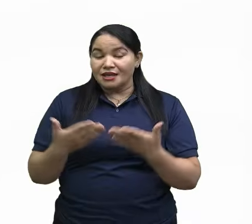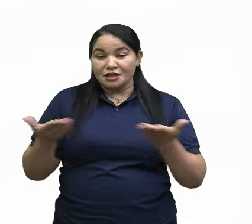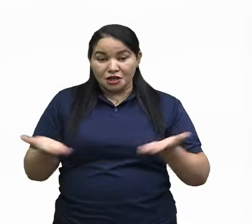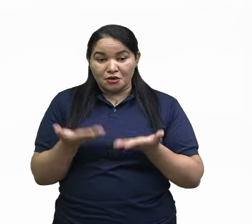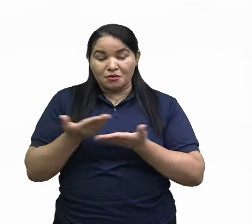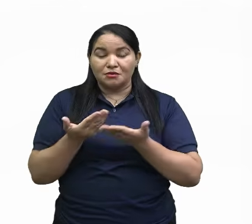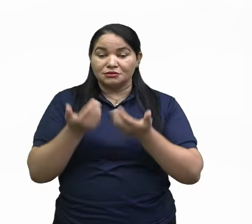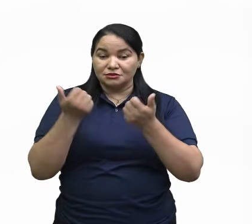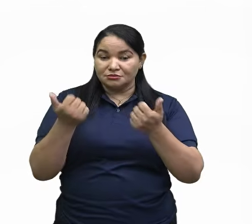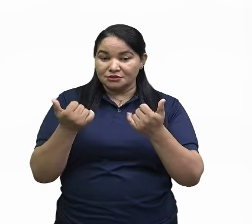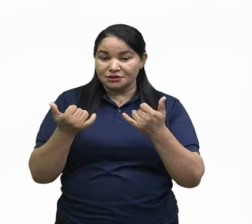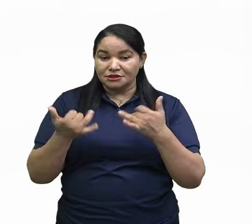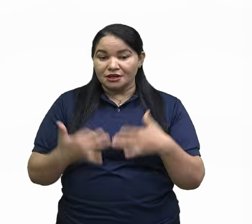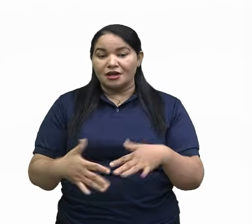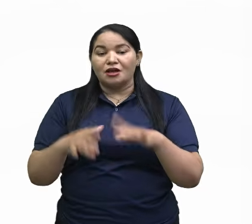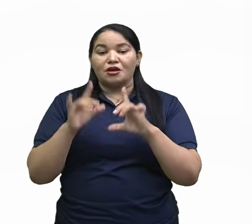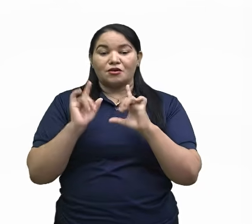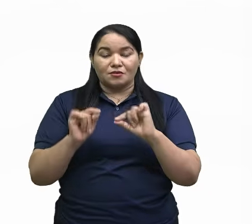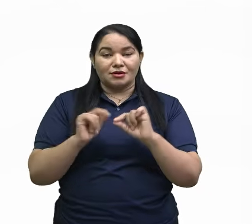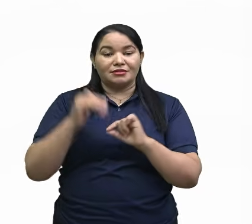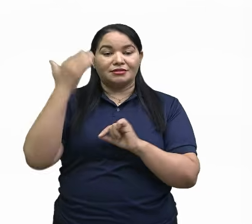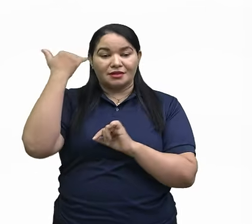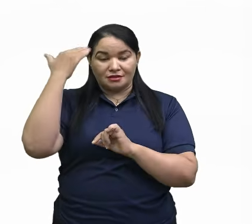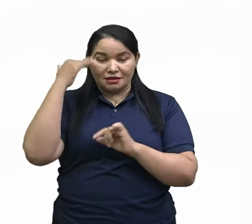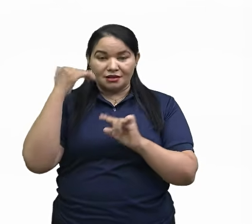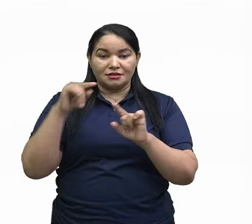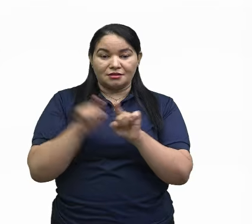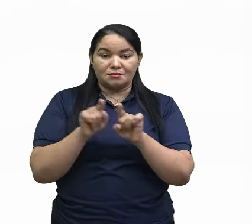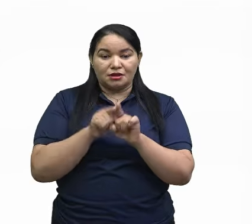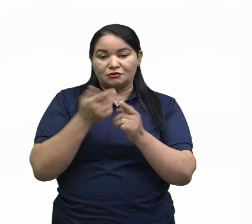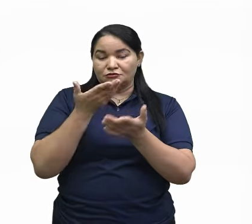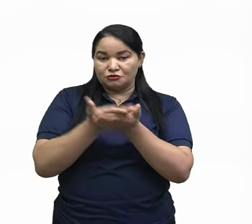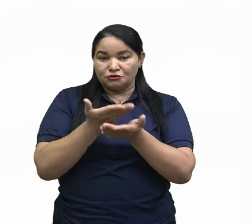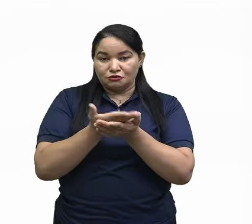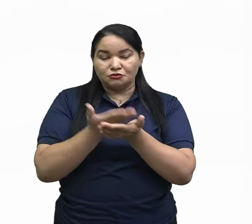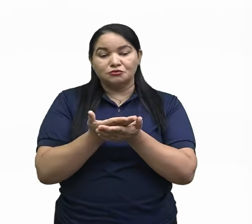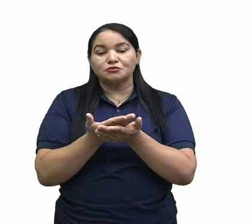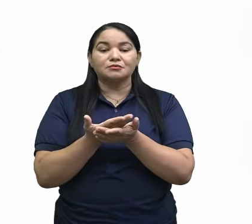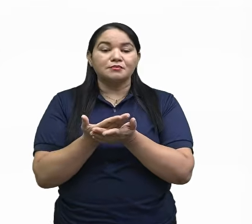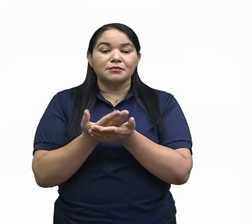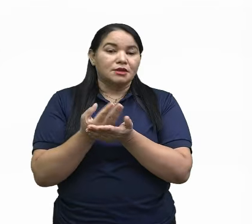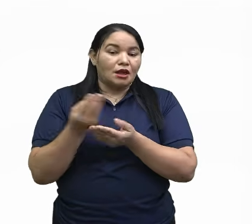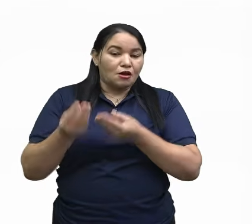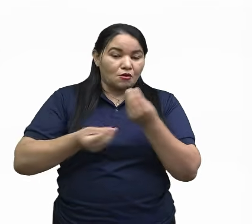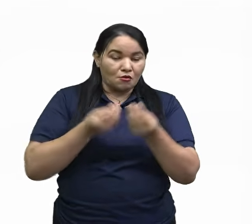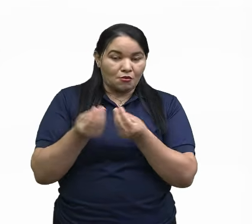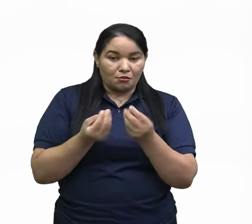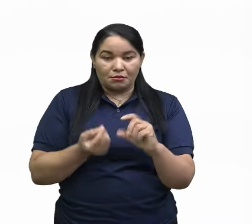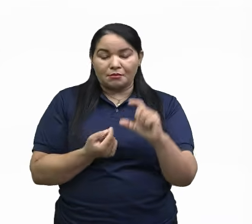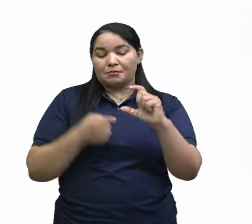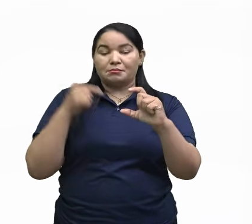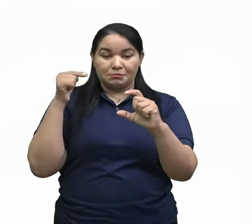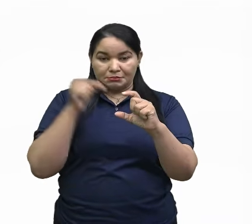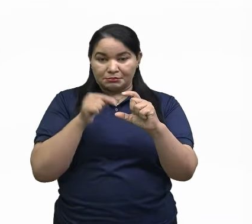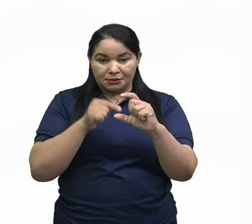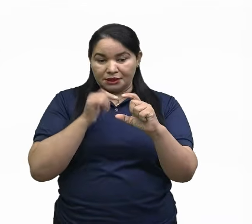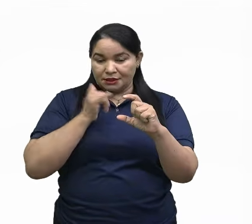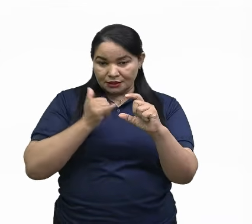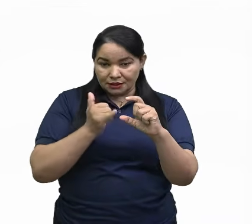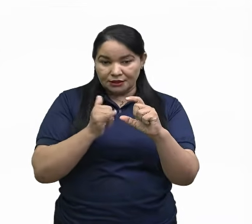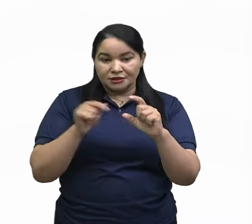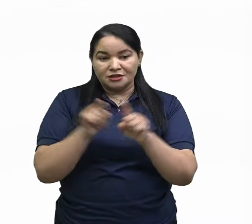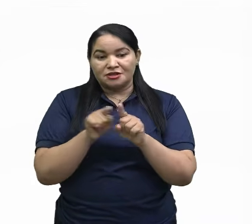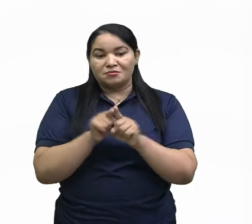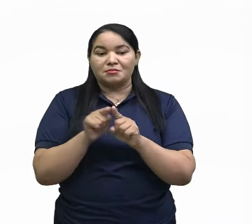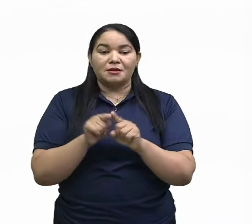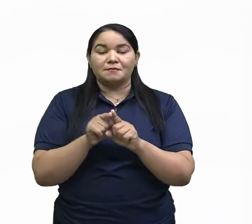né, inicialmente, compreender esse estudo da eletroquímica a partir das pilhas e também da eletrólise, tá? A gente